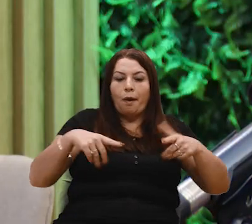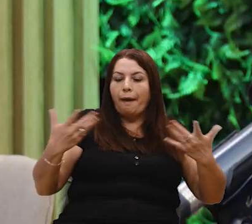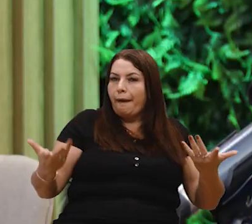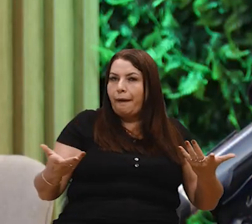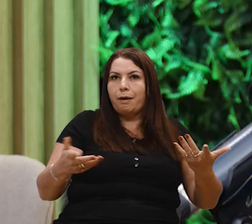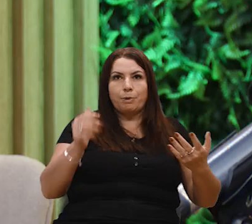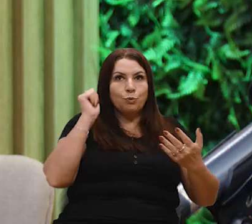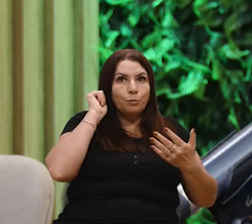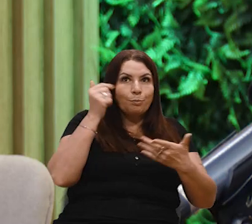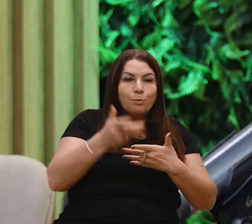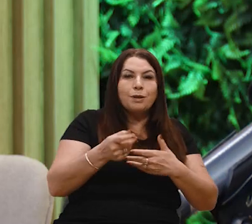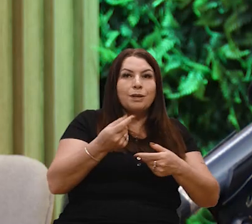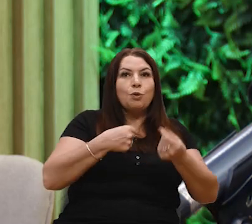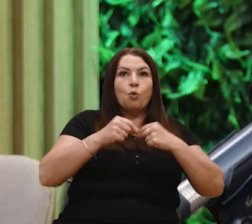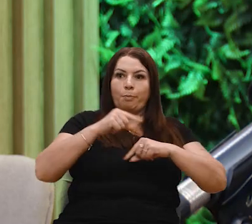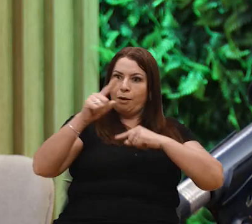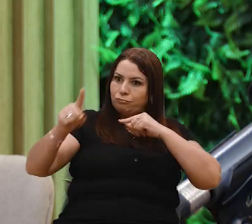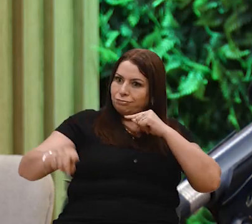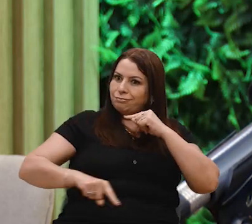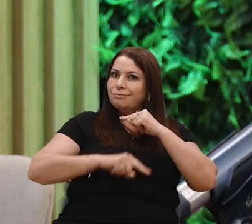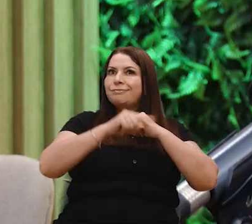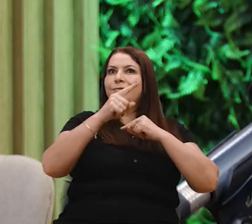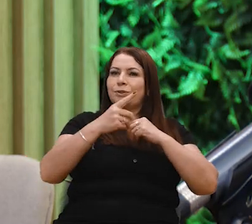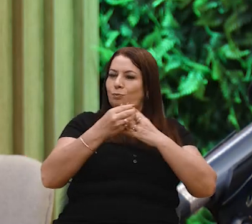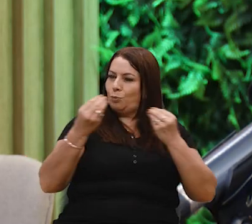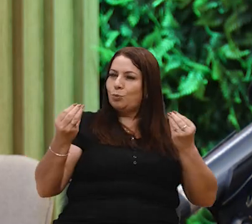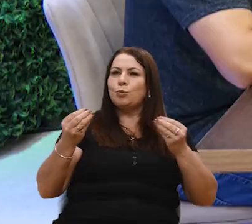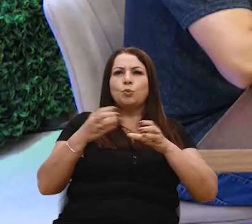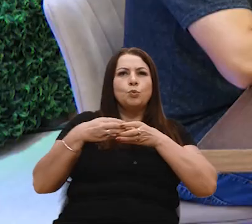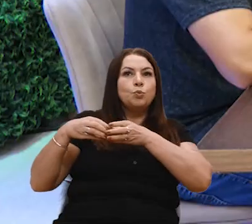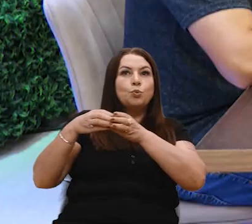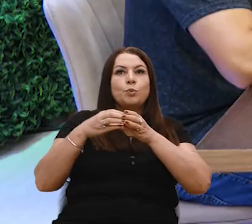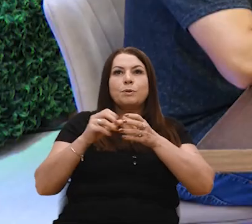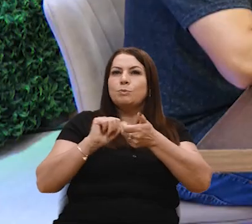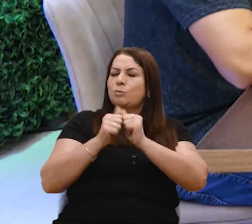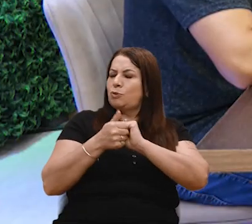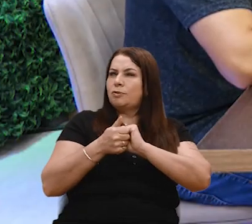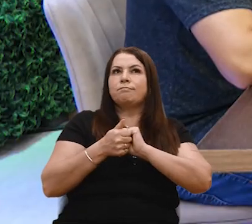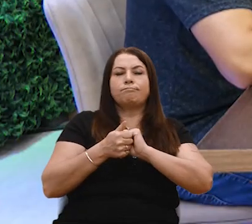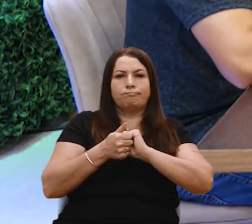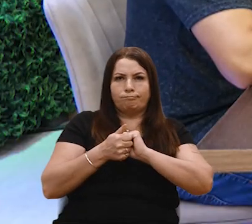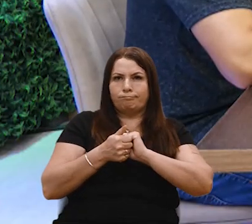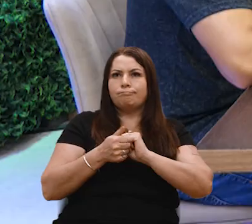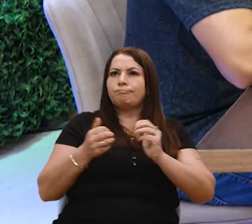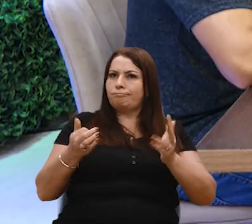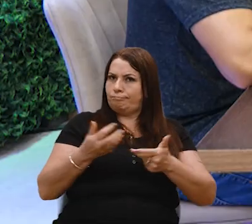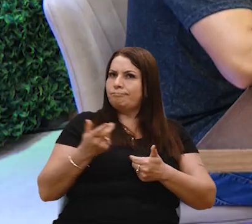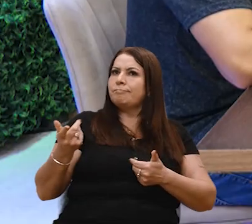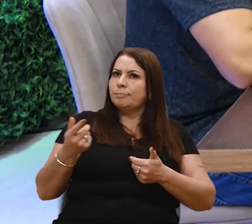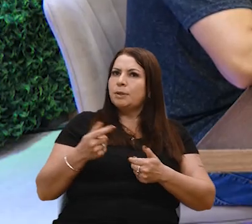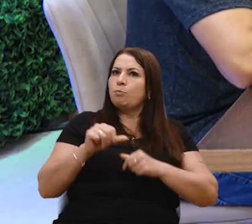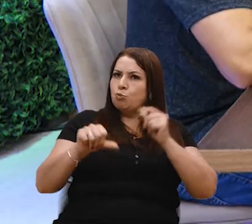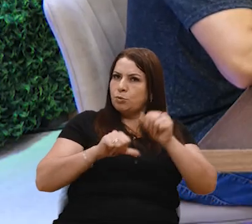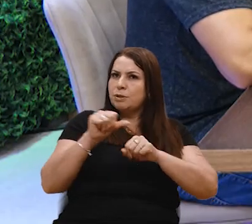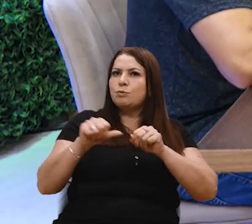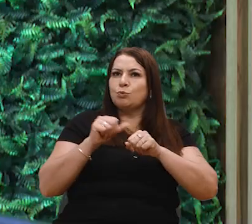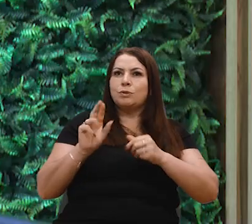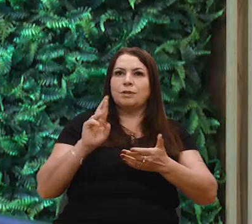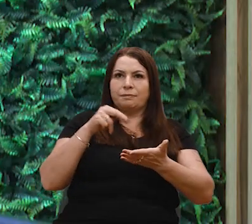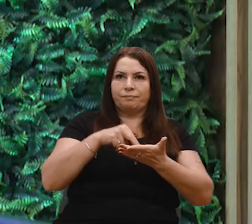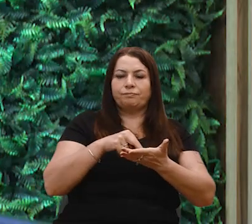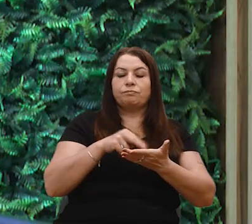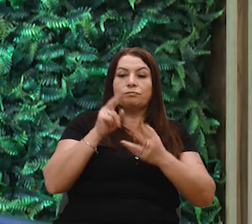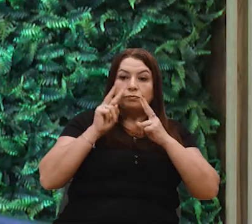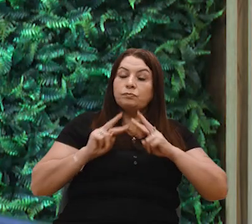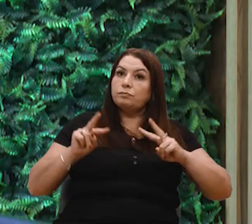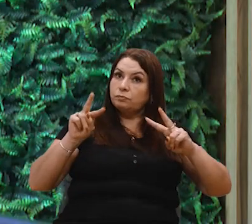um determinado local, então a economia gira, né? Muito, muito. O turismo esportivo tem sido... sensacional. Tem mudado